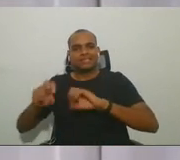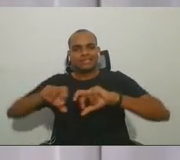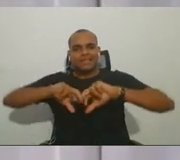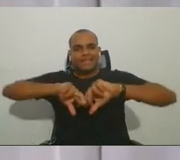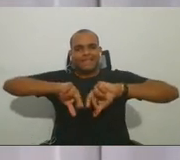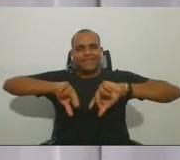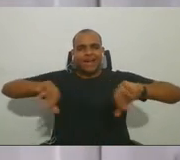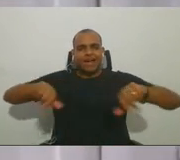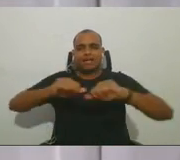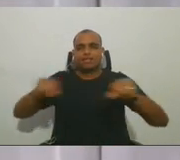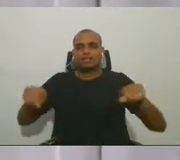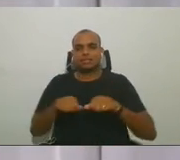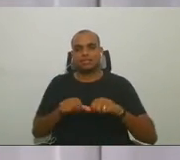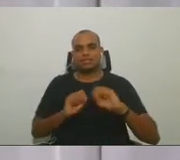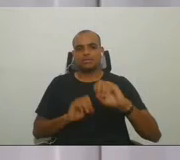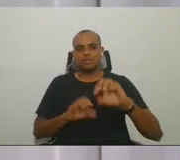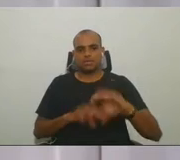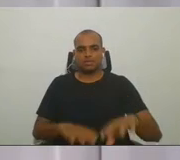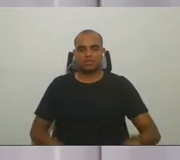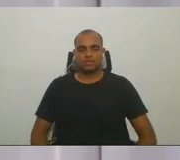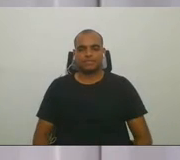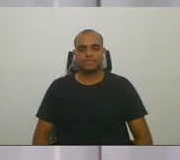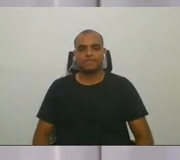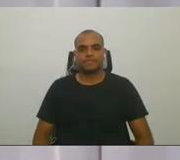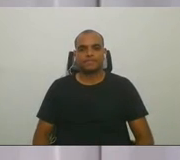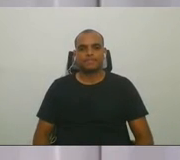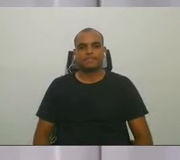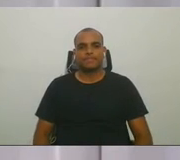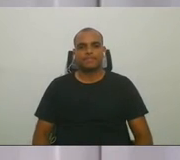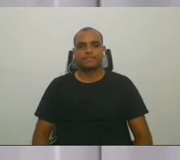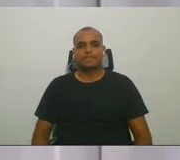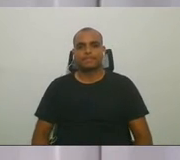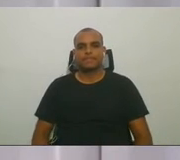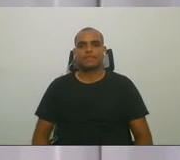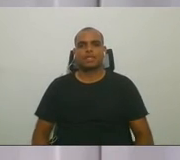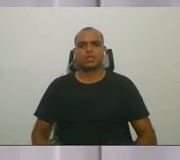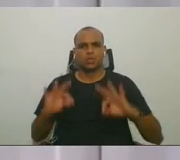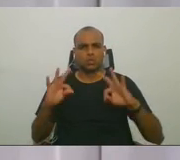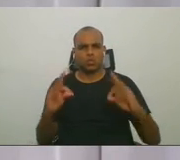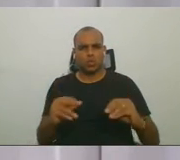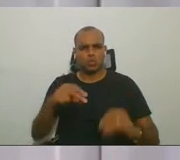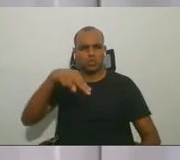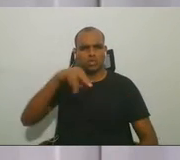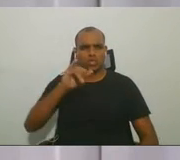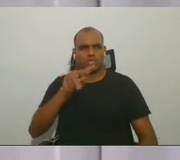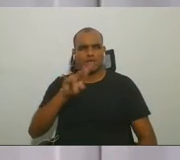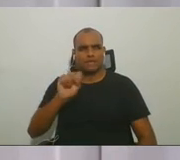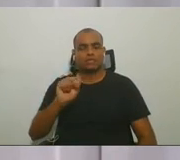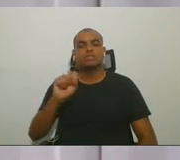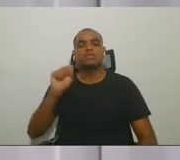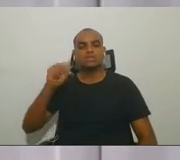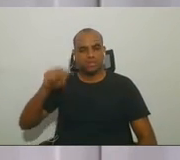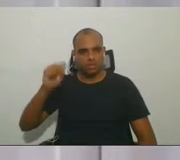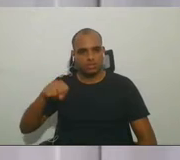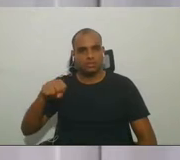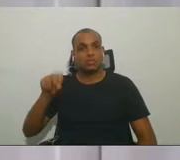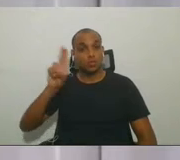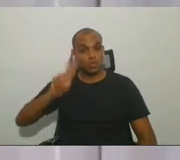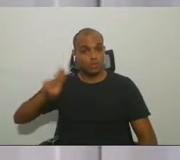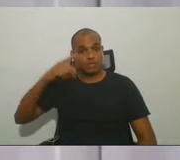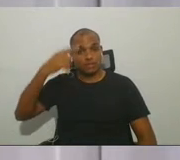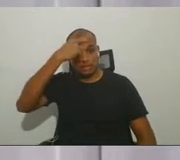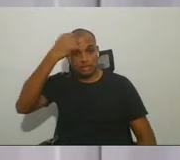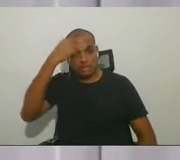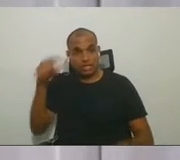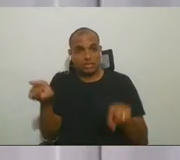educação. Sim, em todos os níveis, incluídos ali a universidade.